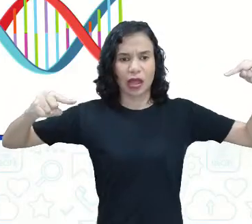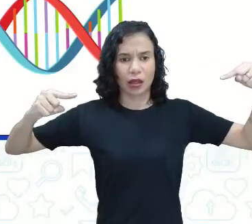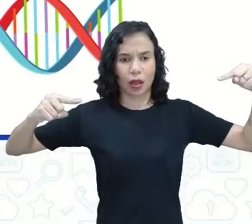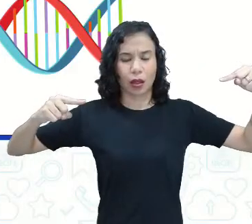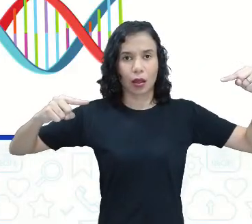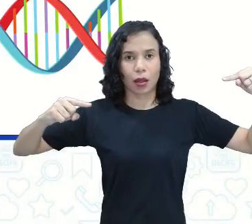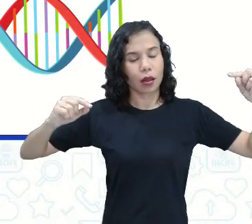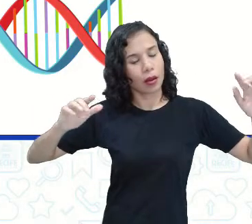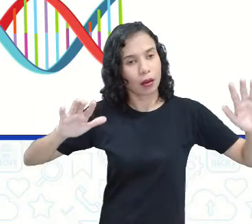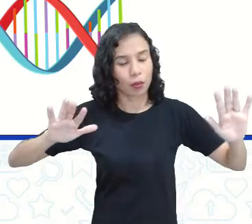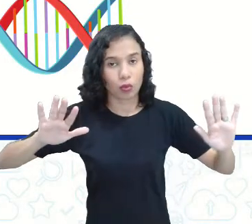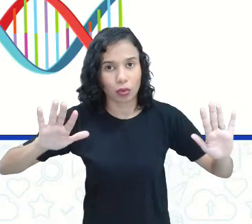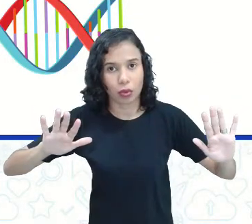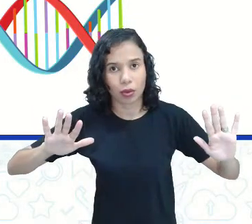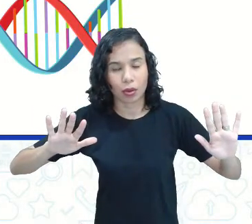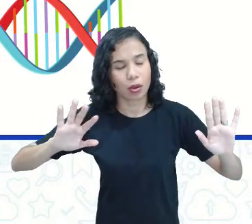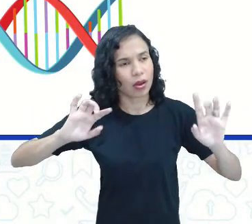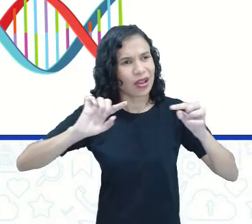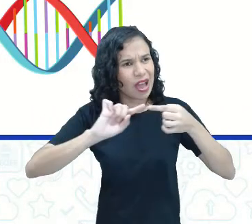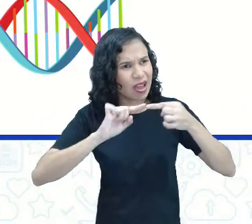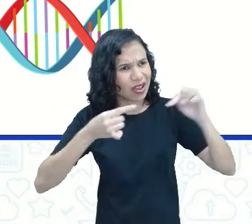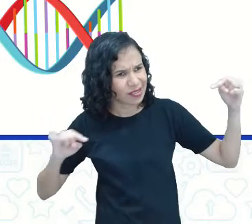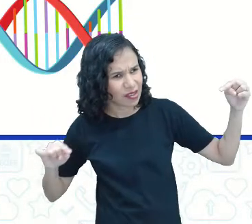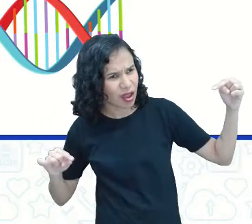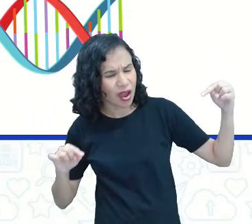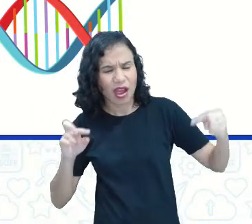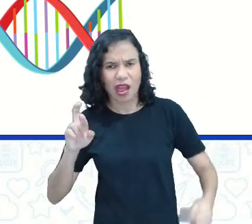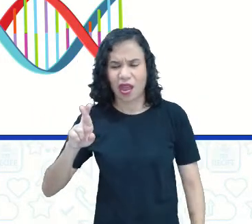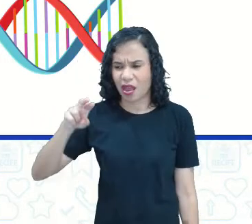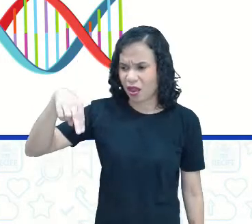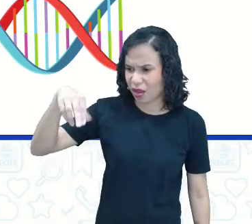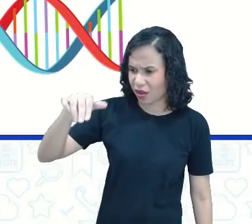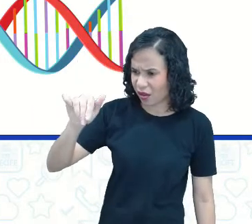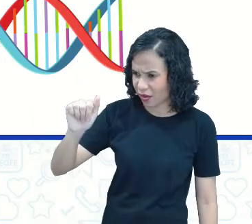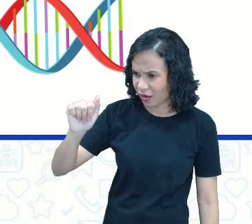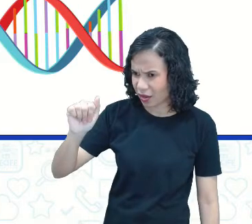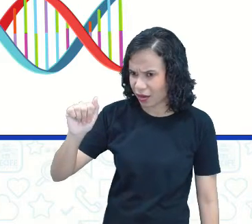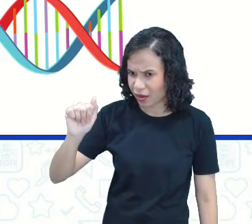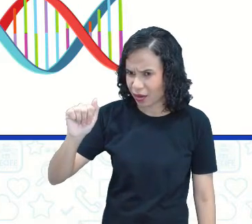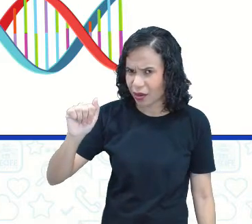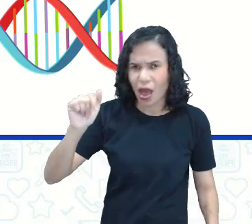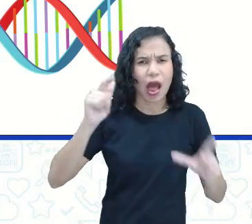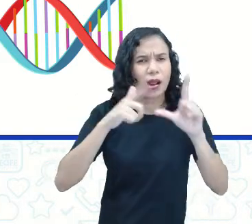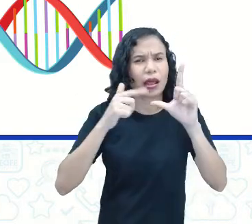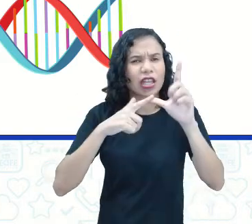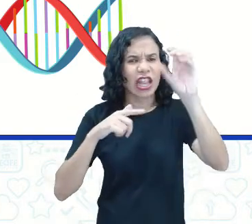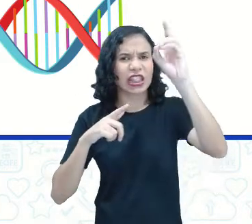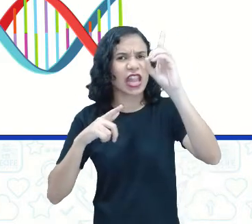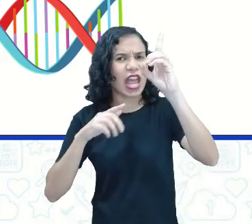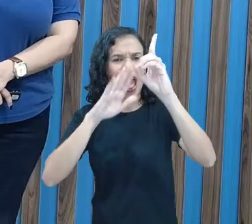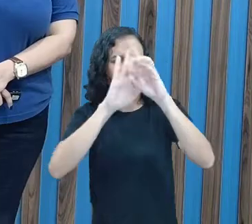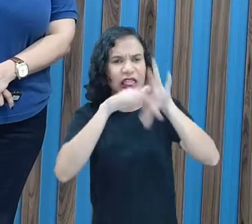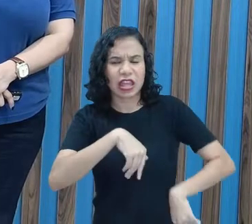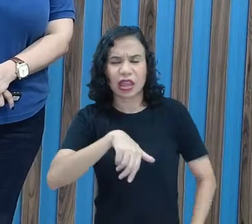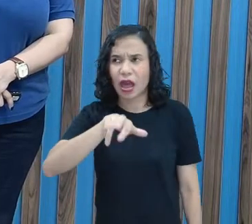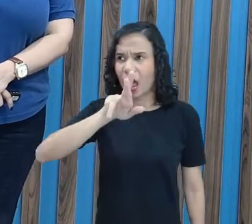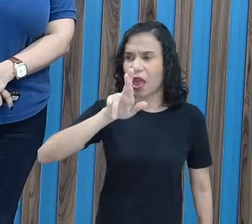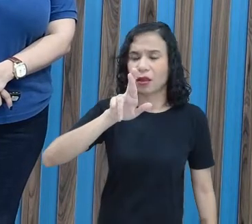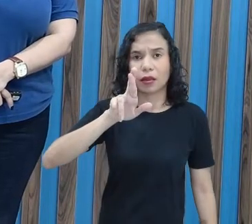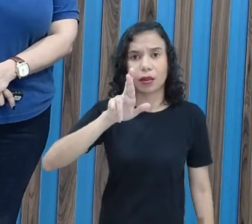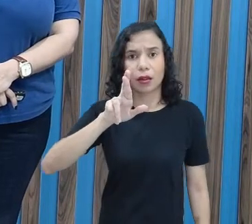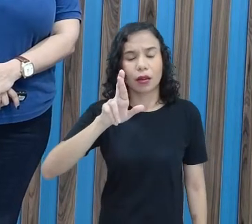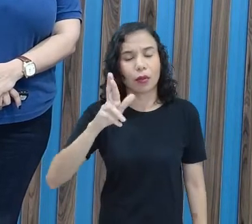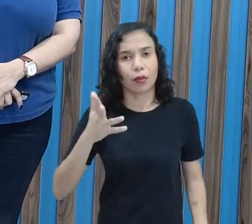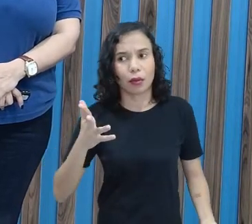Eita. Outra coisa aí. Outro nome. Né? Trocou uma letrinha, já deu um... Trocou uma letrinha, a pessoa já fez. Ih,